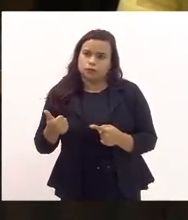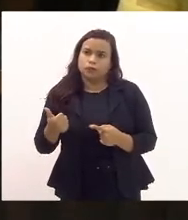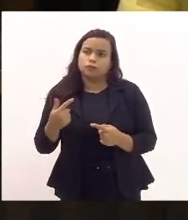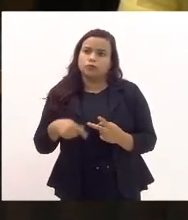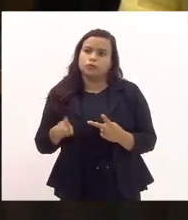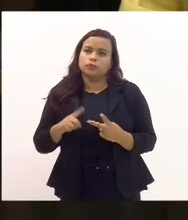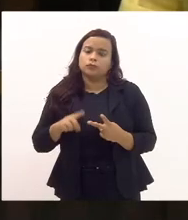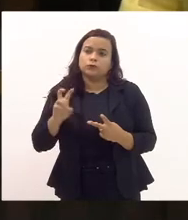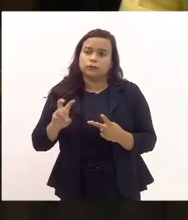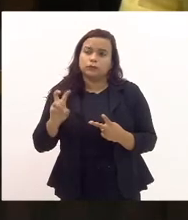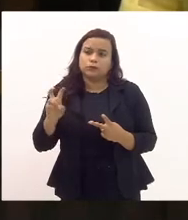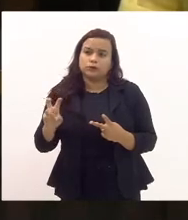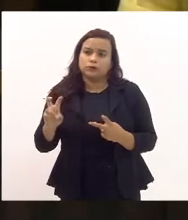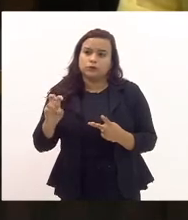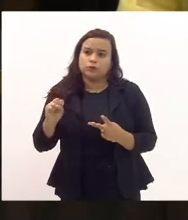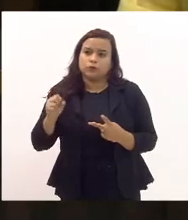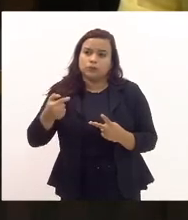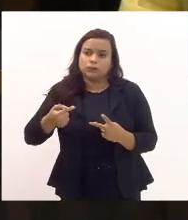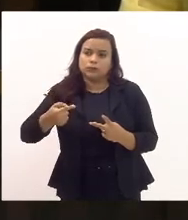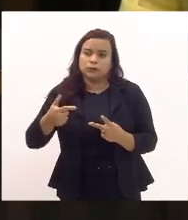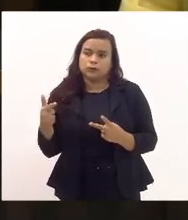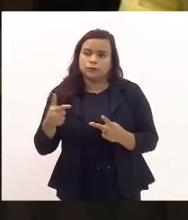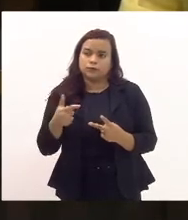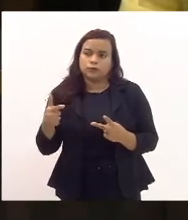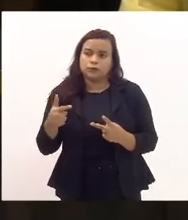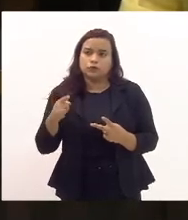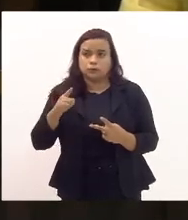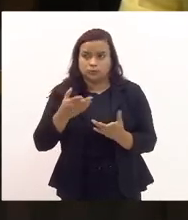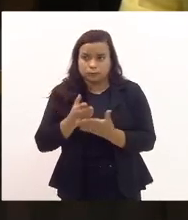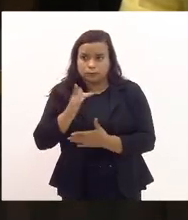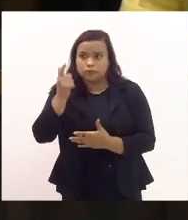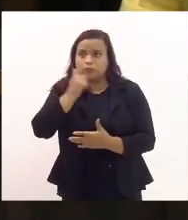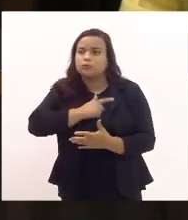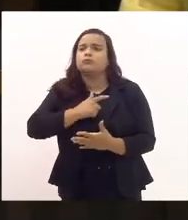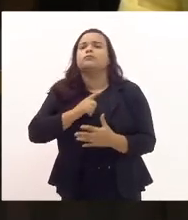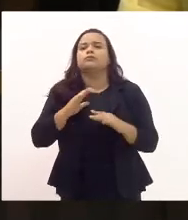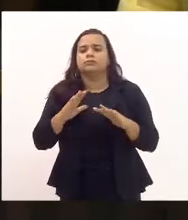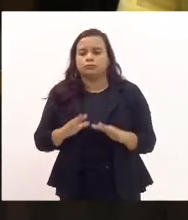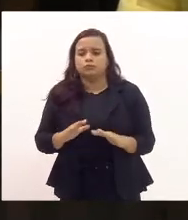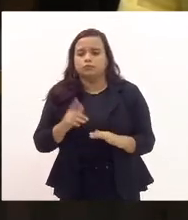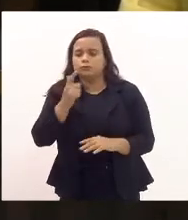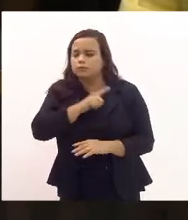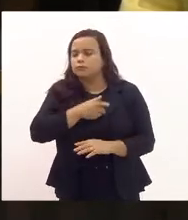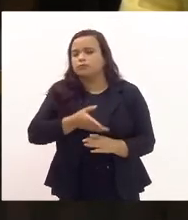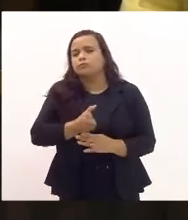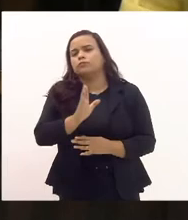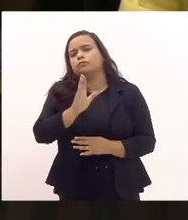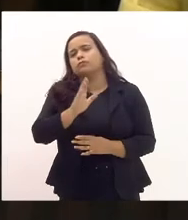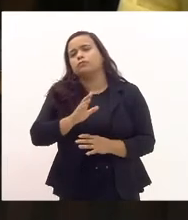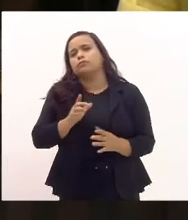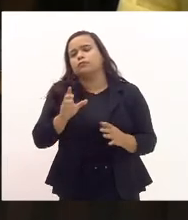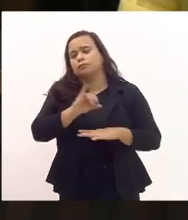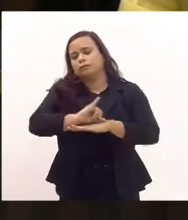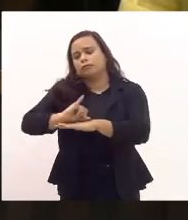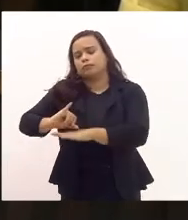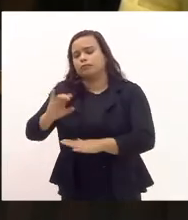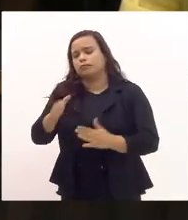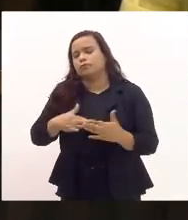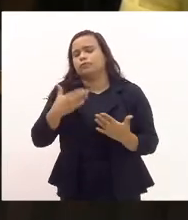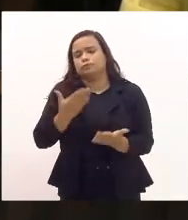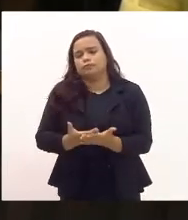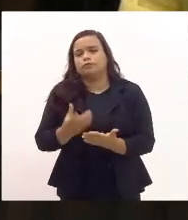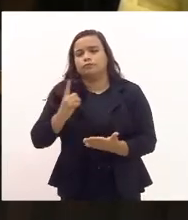e 55 8722 seus que aprovam permaneçam Como estão aprovado e a sobremesa